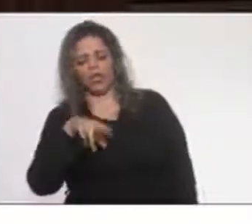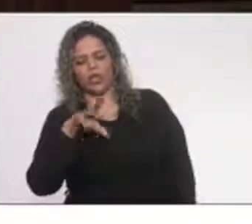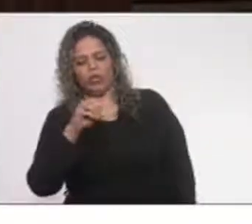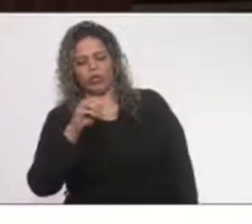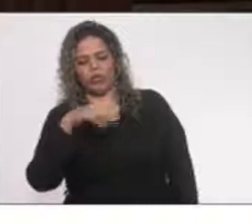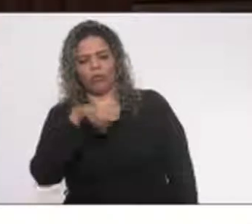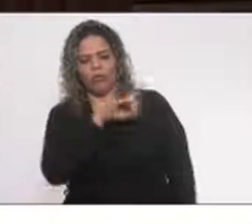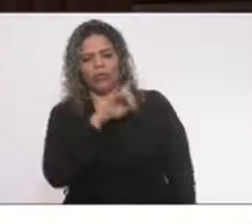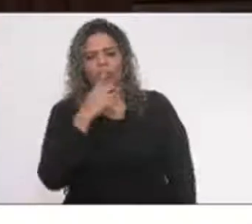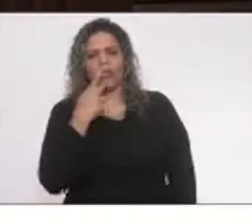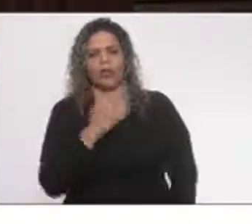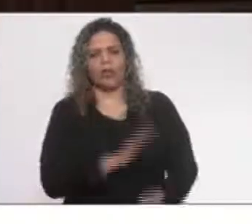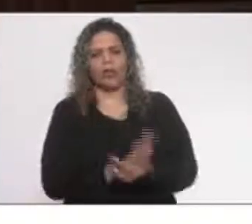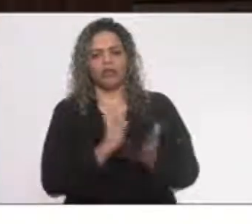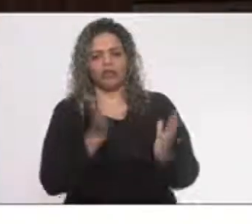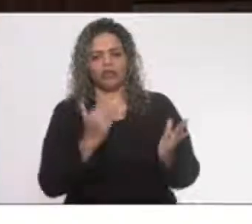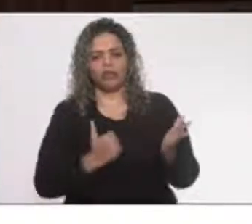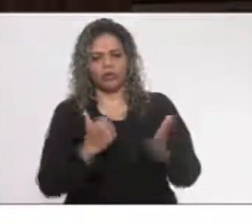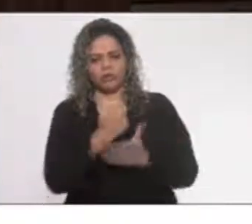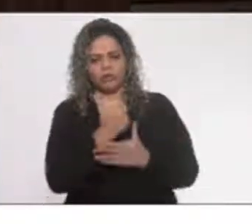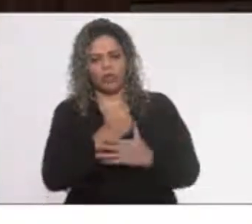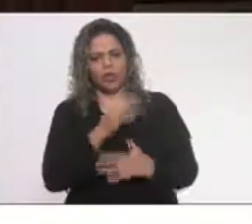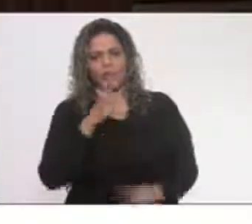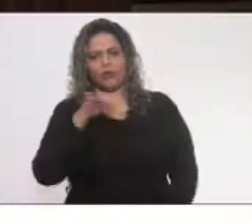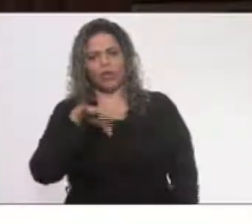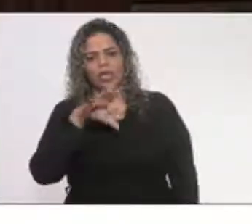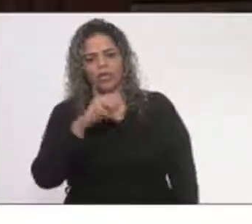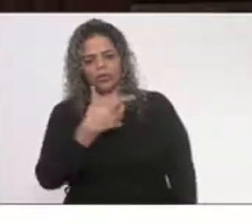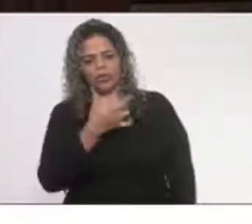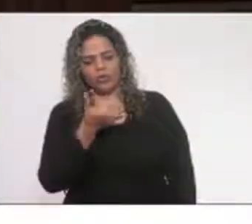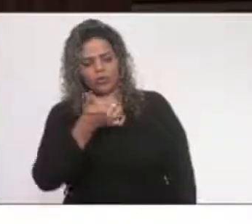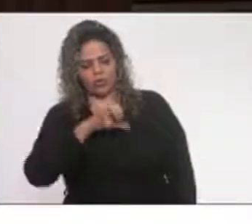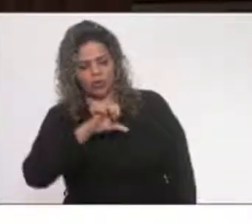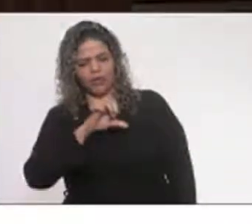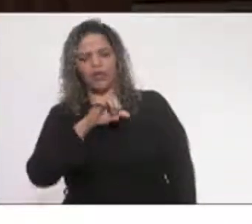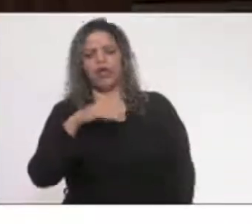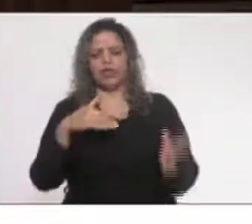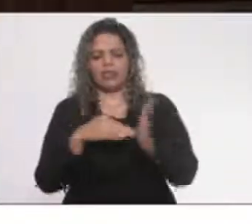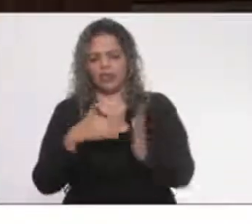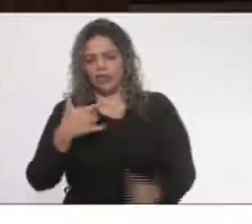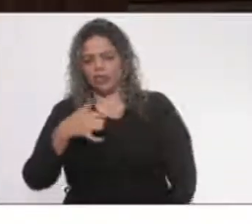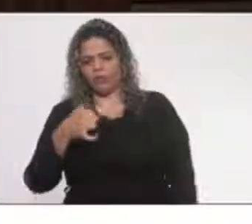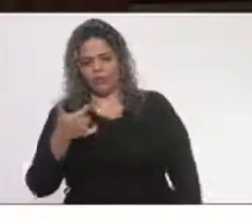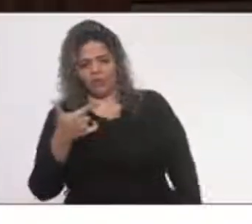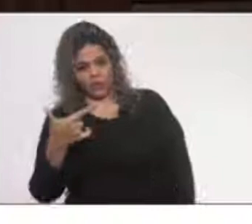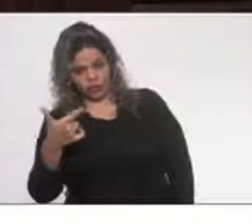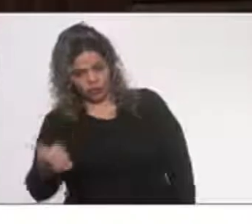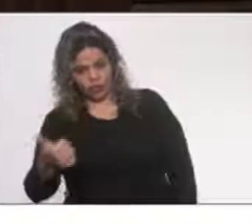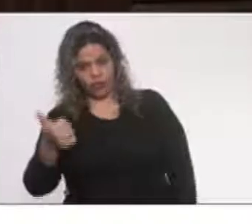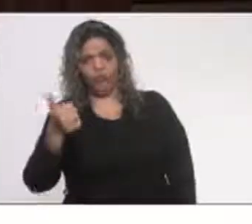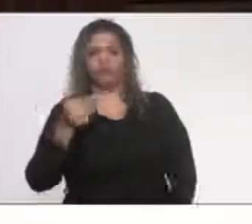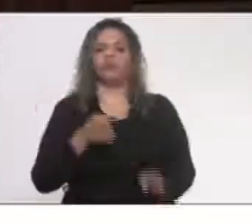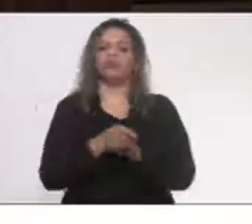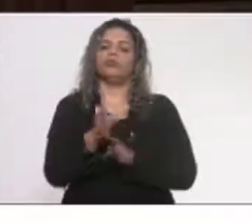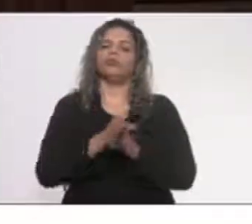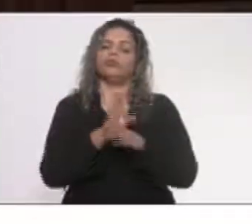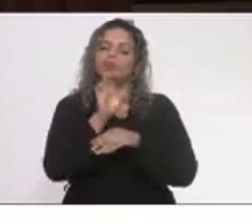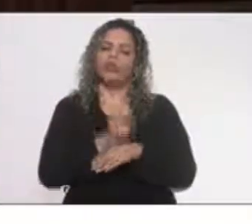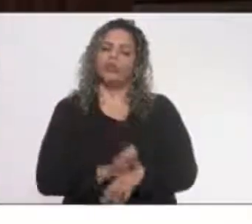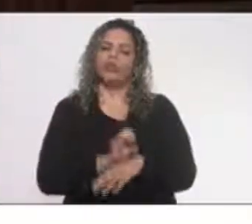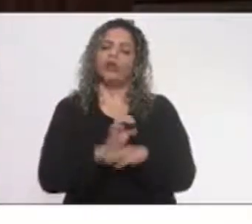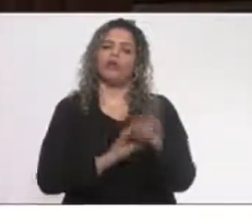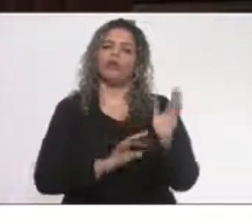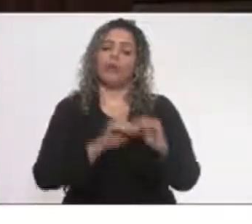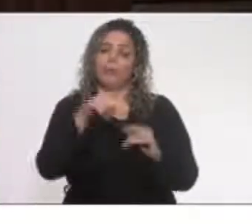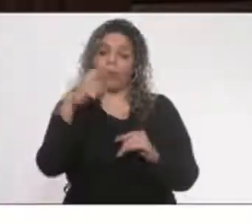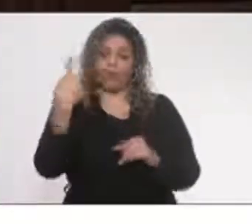foram empossadas para o biênio 2019-2021, do Conselho Estadual de Educação, esse novo biênio. O